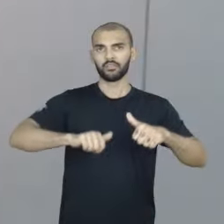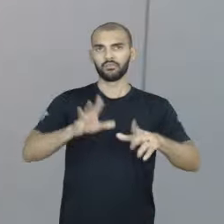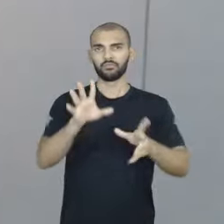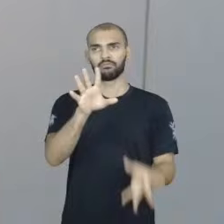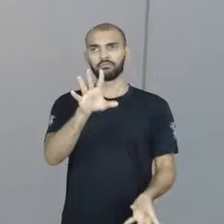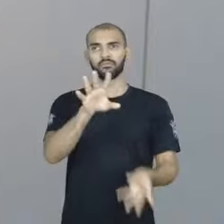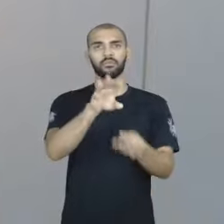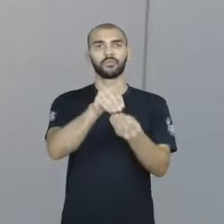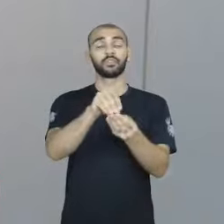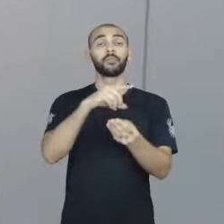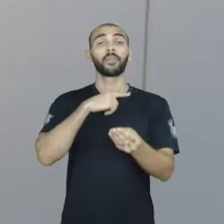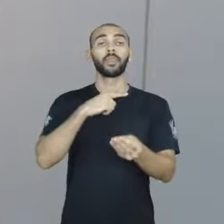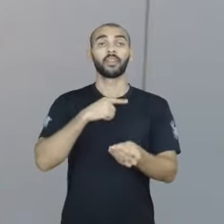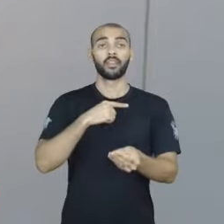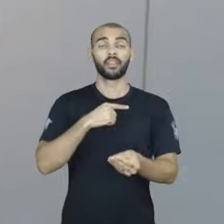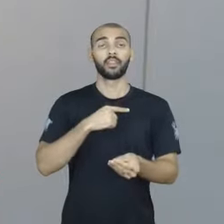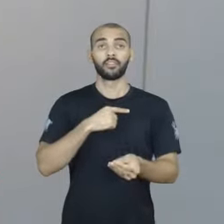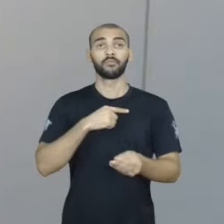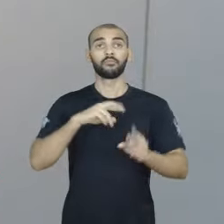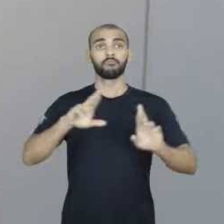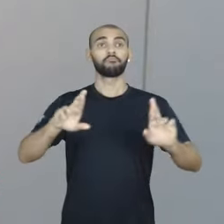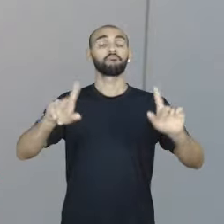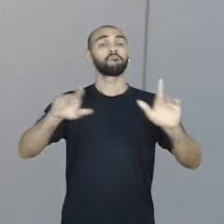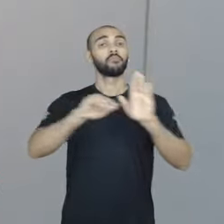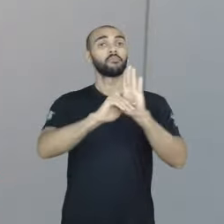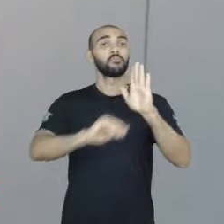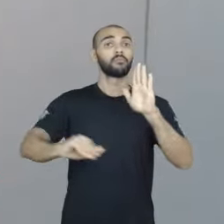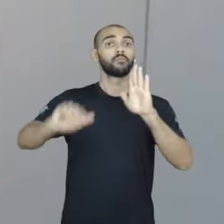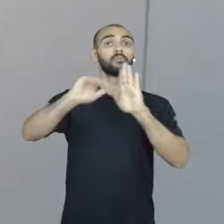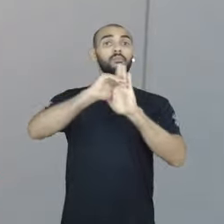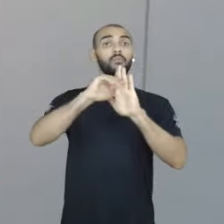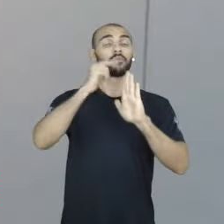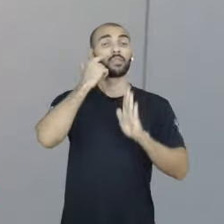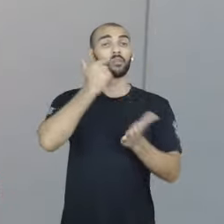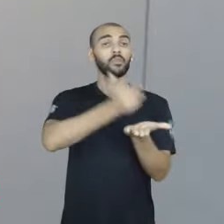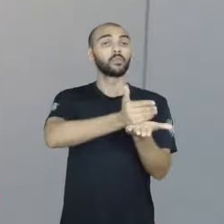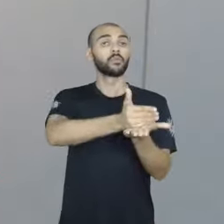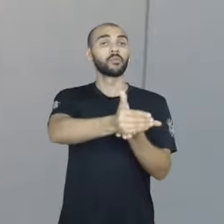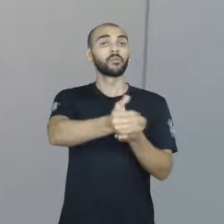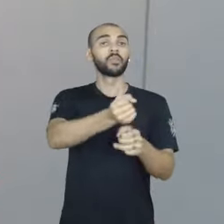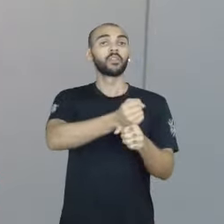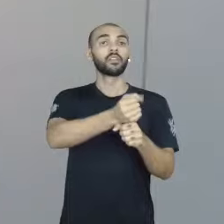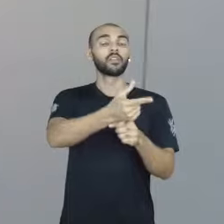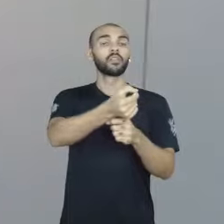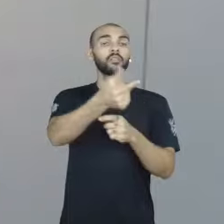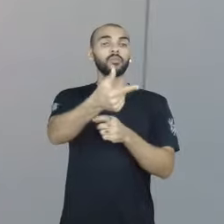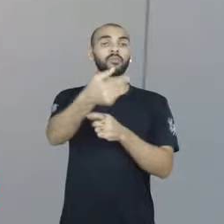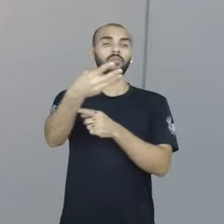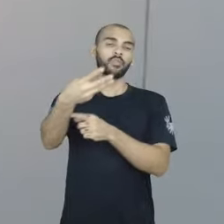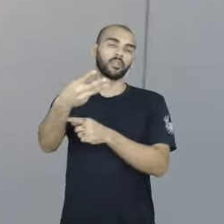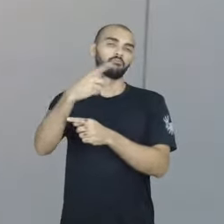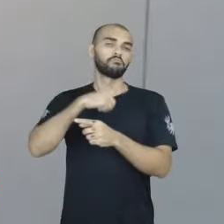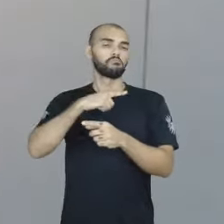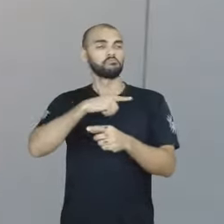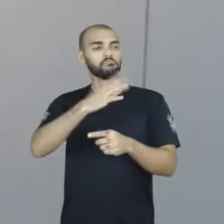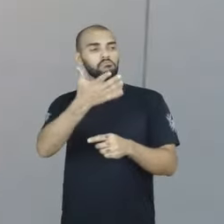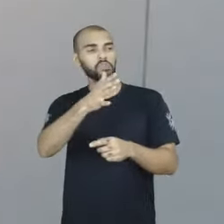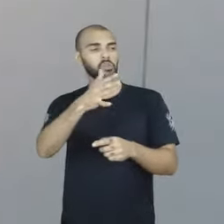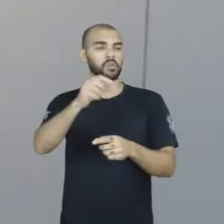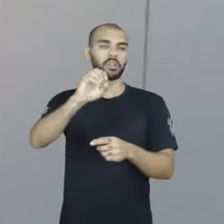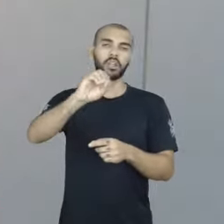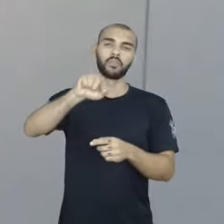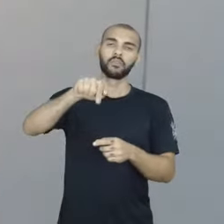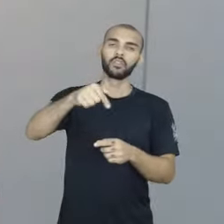disse, foi surpreendente. O mercado iniciou o ano de 2023 prevendo um crescimento próximo de